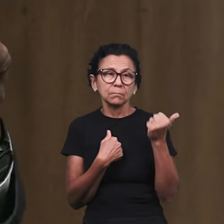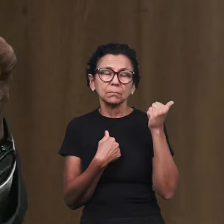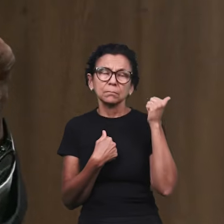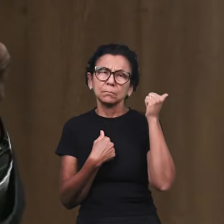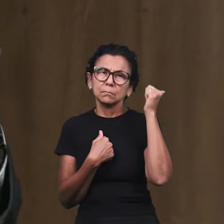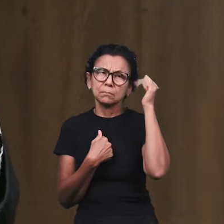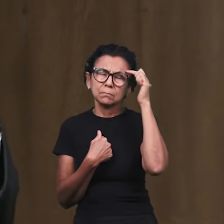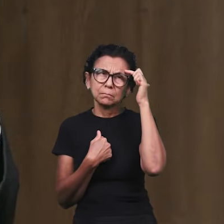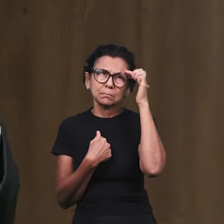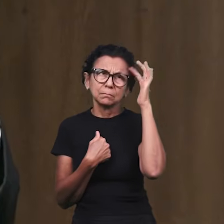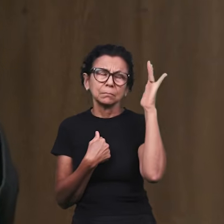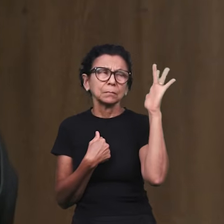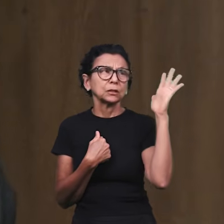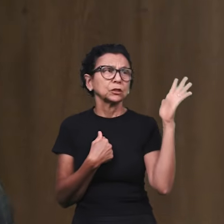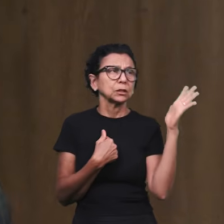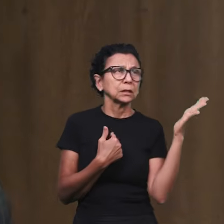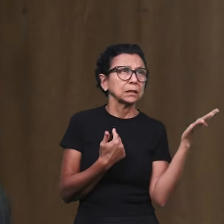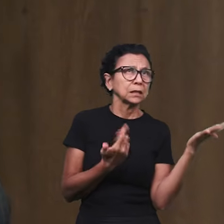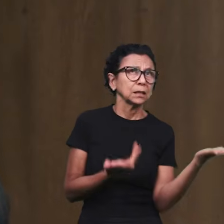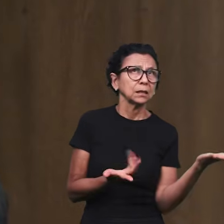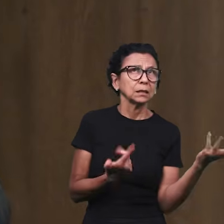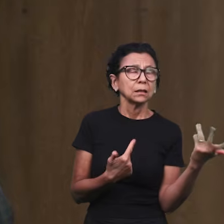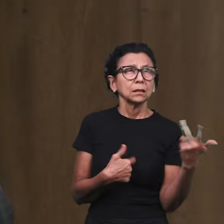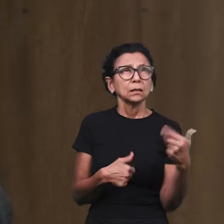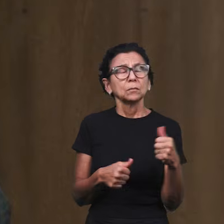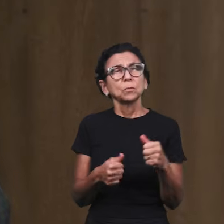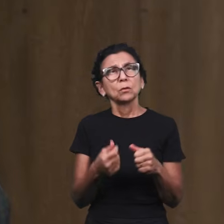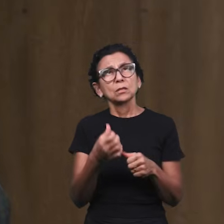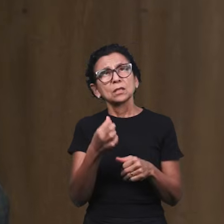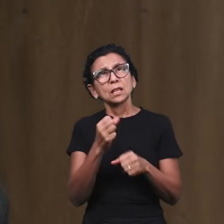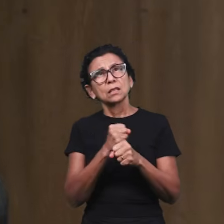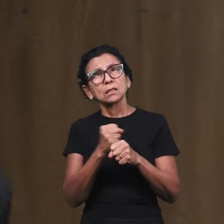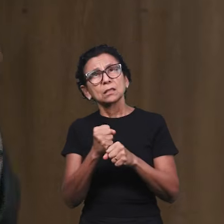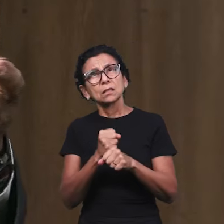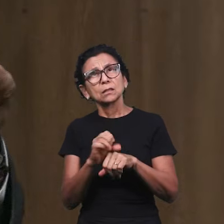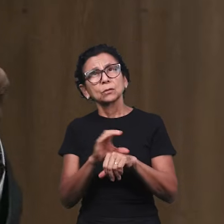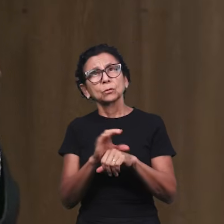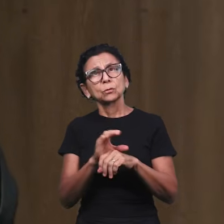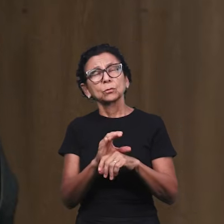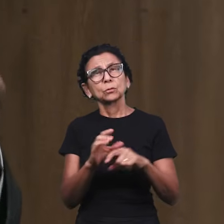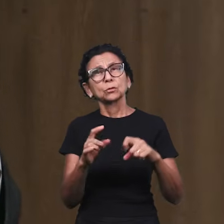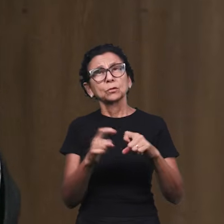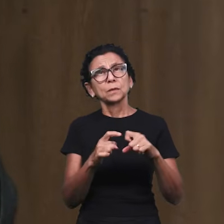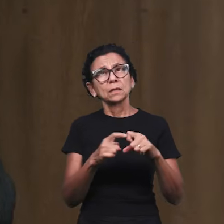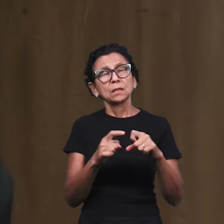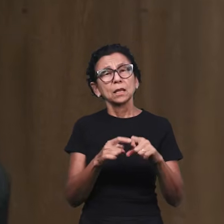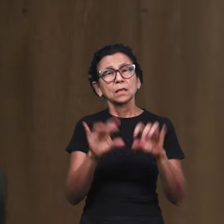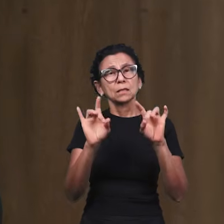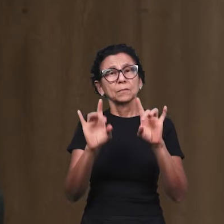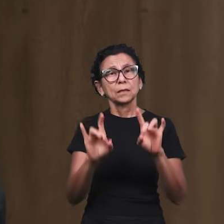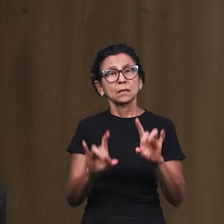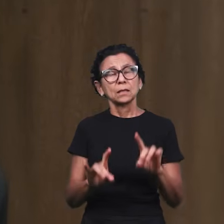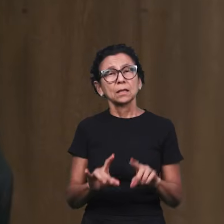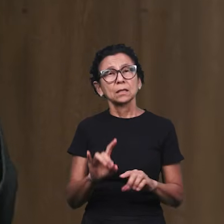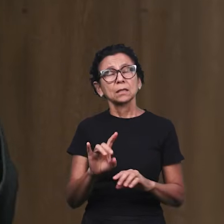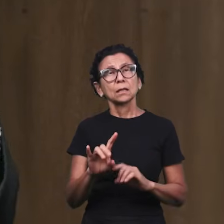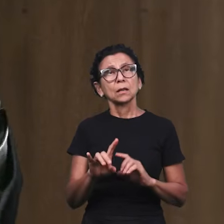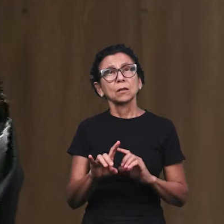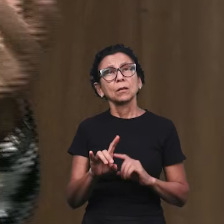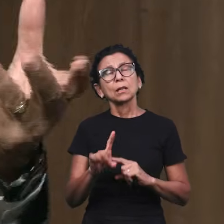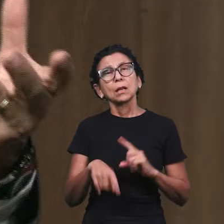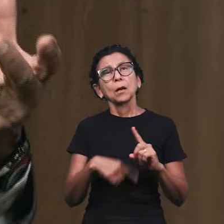imaginei logo que, como o curso de medicina são 6 anos, né, especialização mais 2 anos na minha